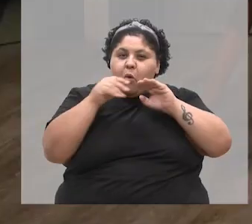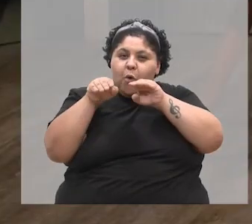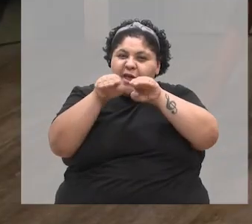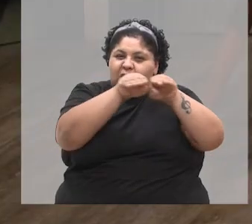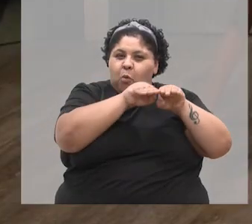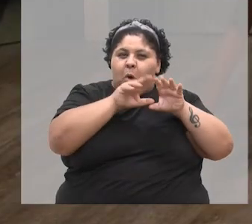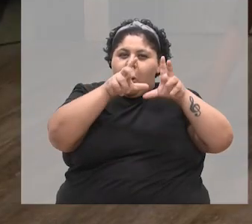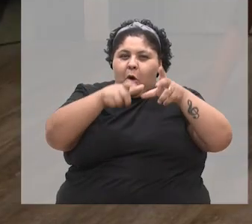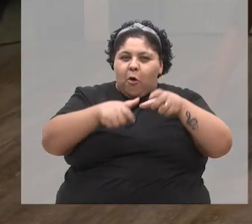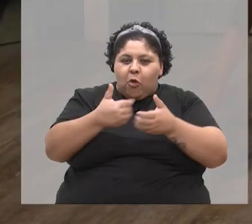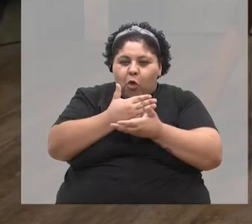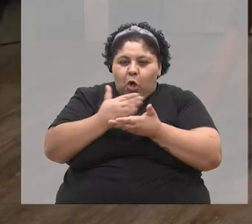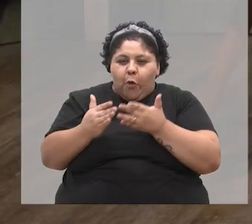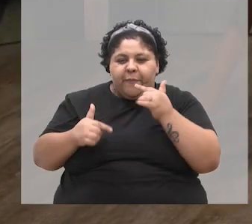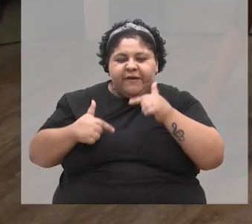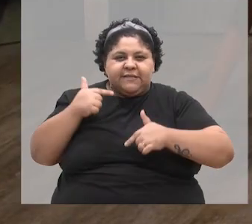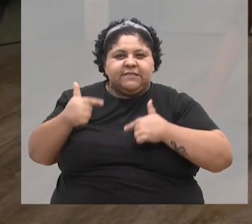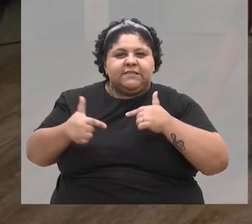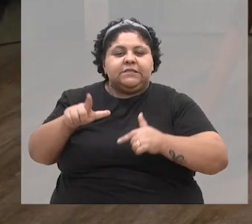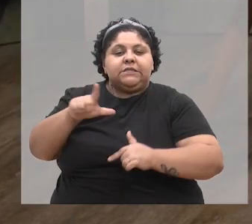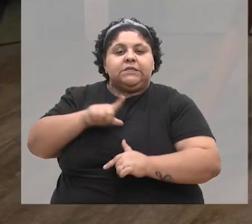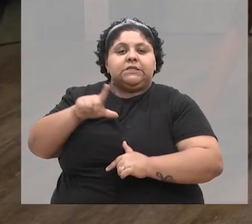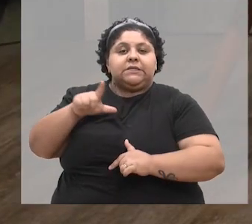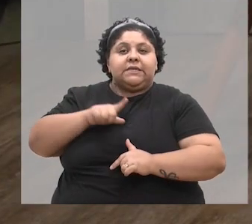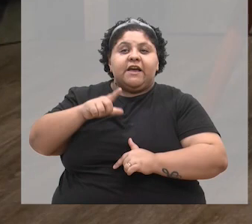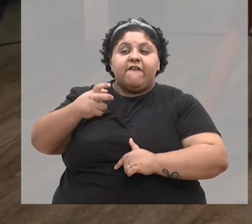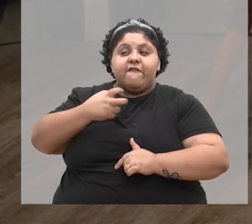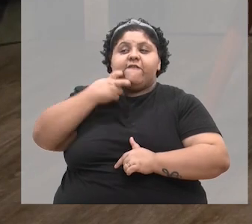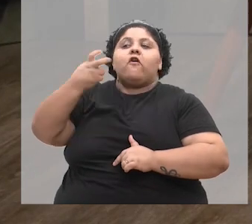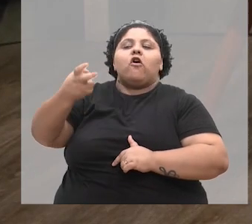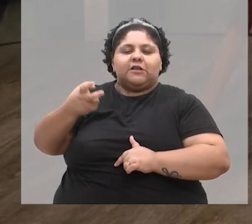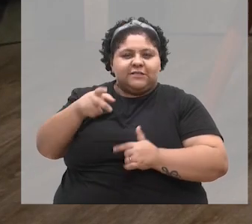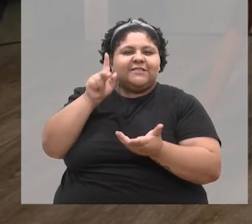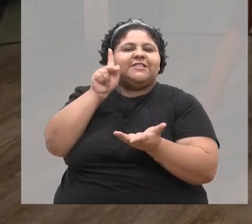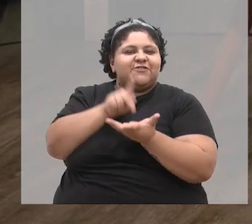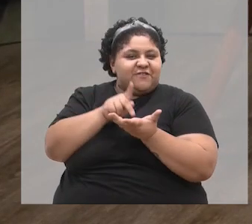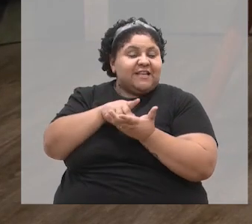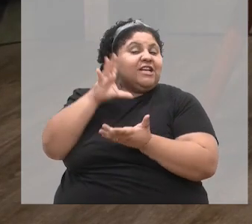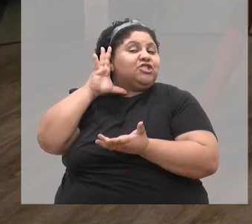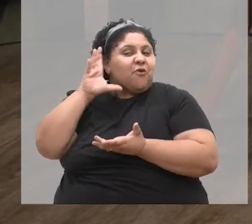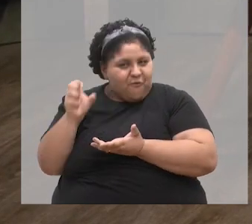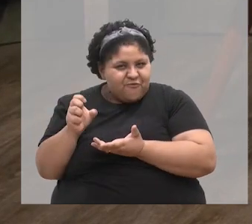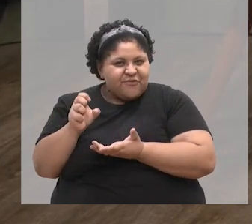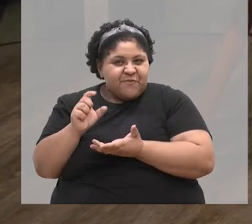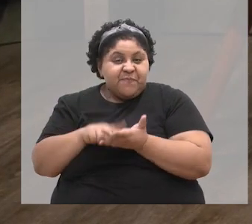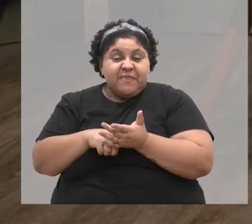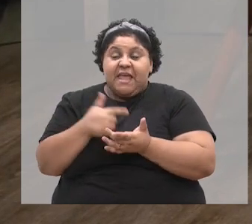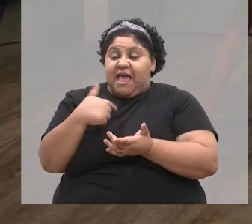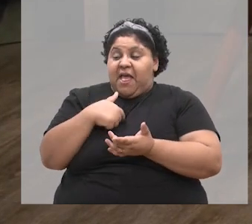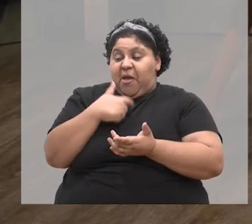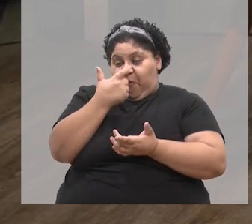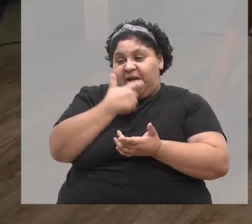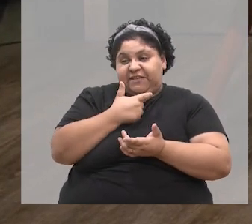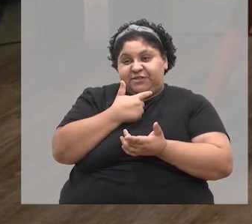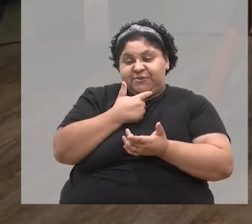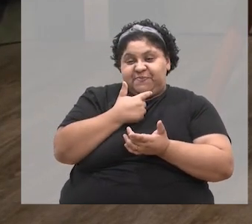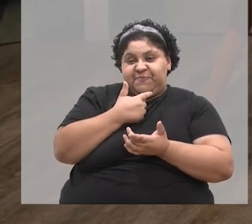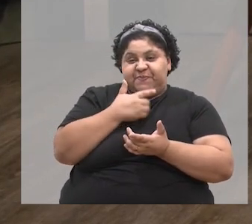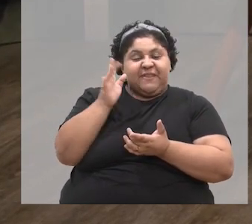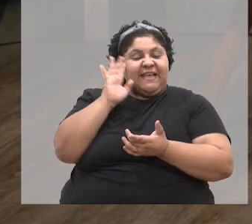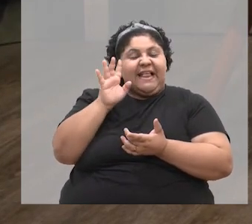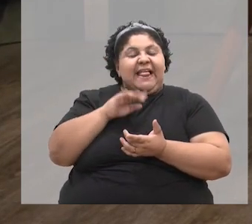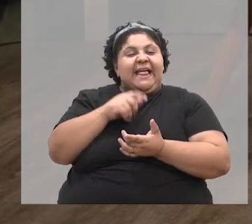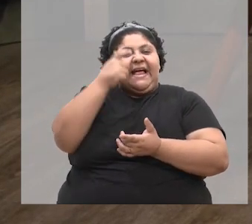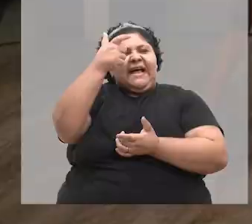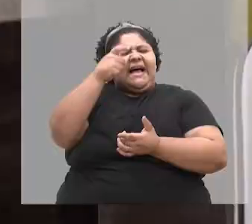denominador comum, vamos dizer assim, e a gente começa a trabalhar para que isso tenha vez, tenha voz e que eles sejam, de fato, ouvidos. E até é muito engraçado, Fábio,